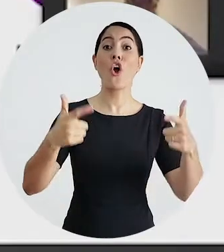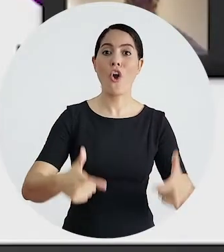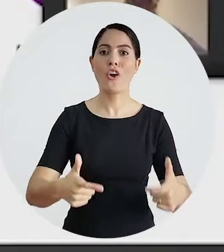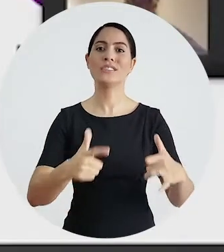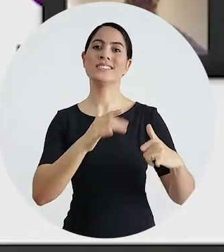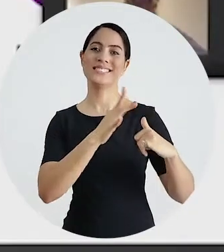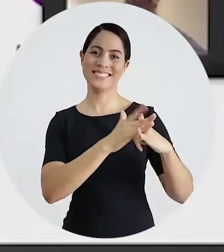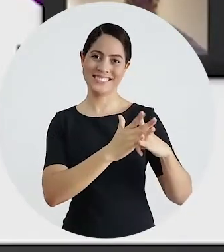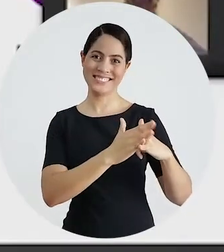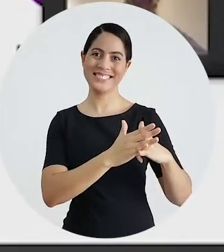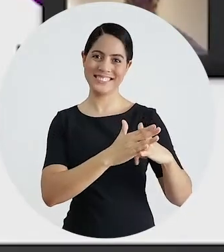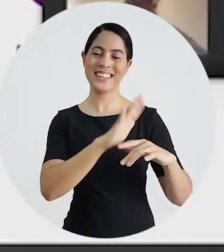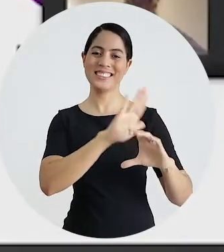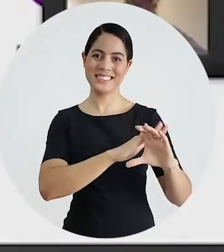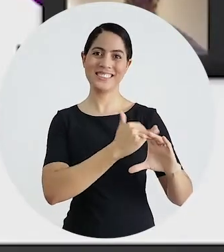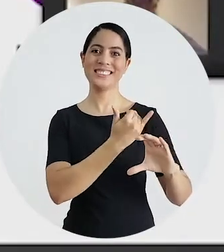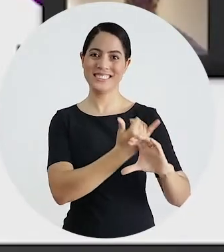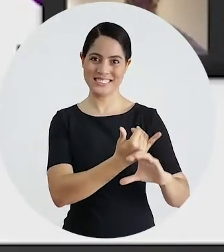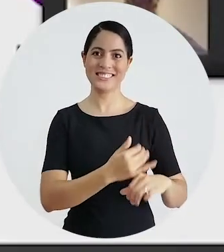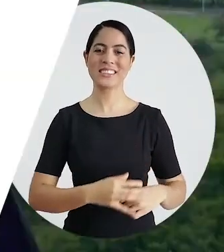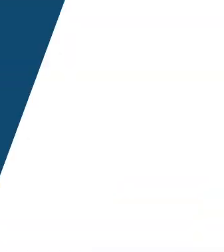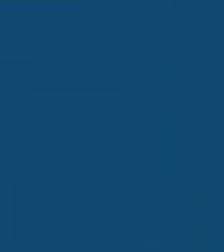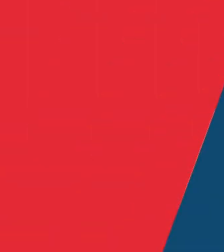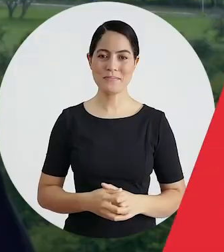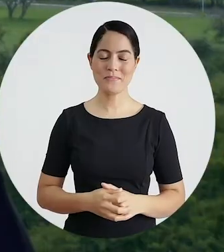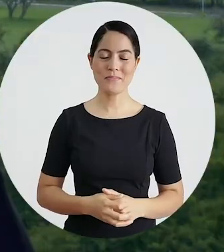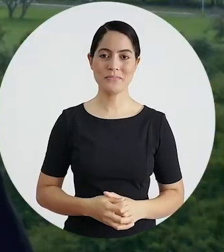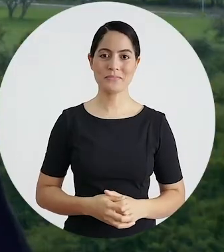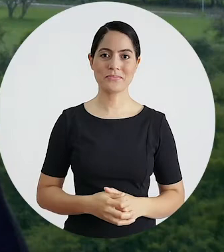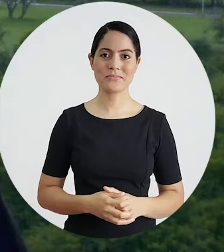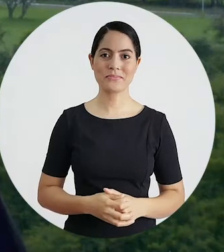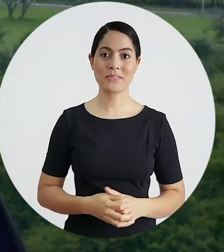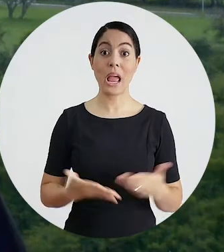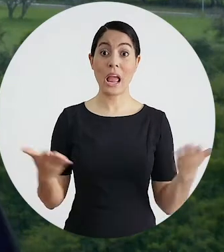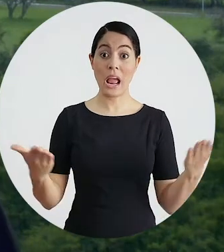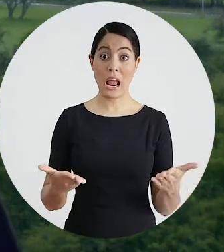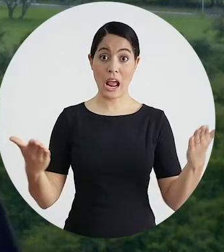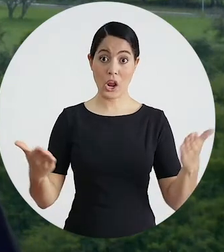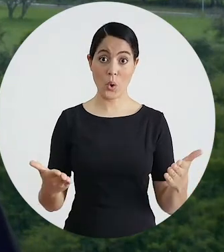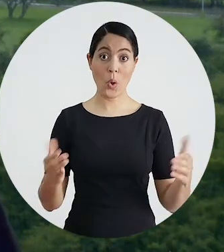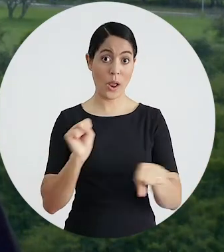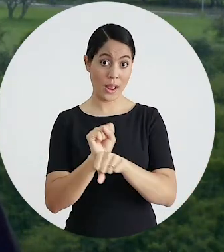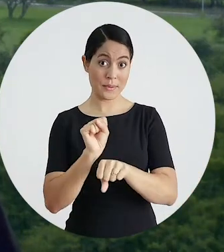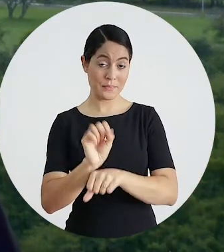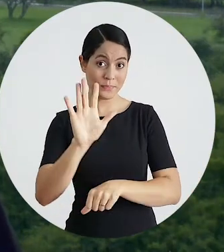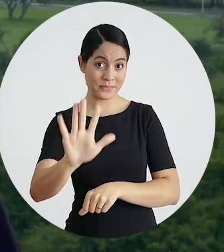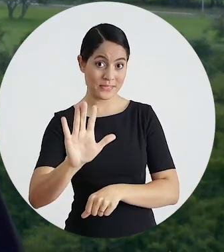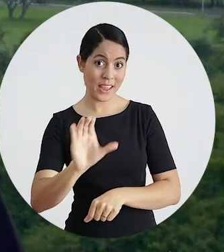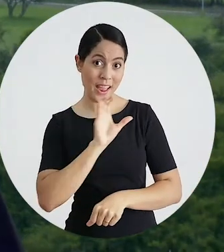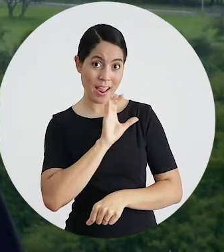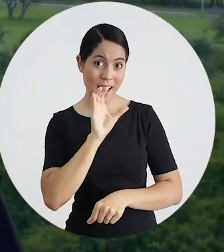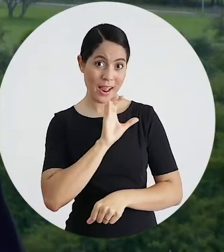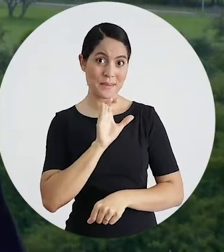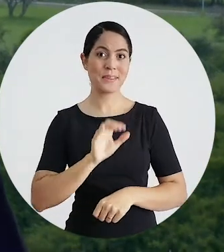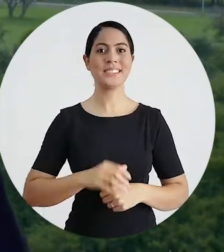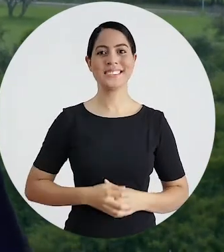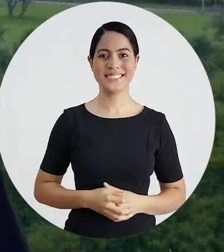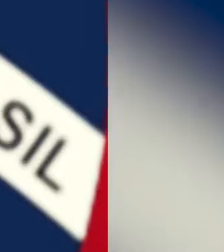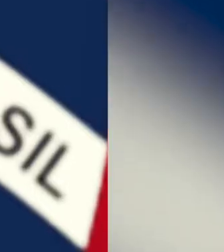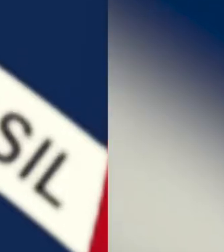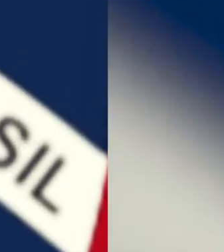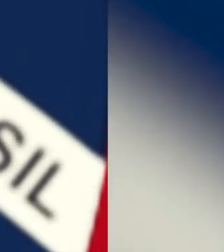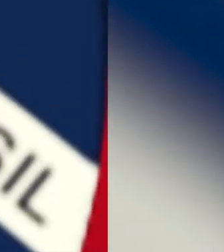está disponível no canal da OAB Nacional. Agora nós vamos para um breve intervalo. É muito rápido. Não saia